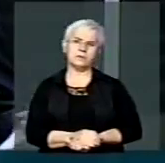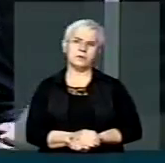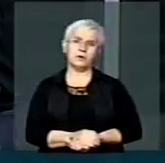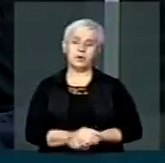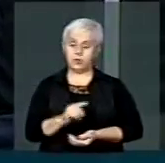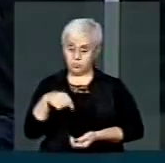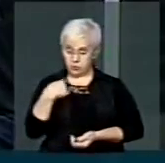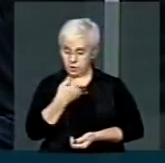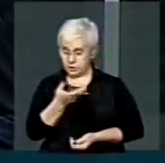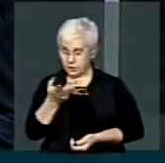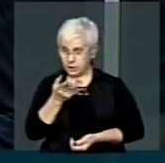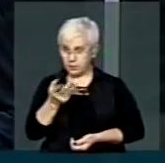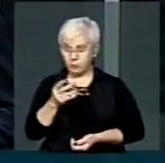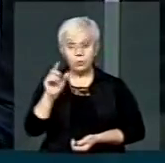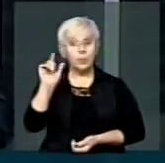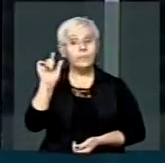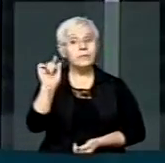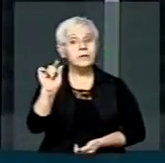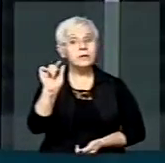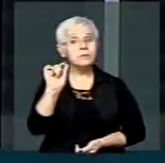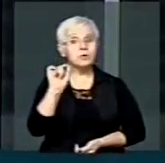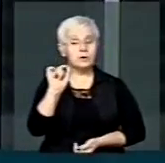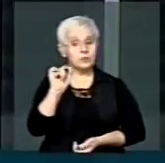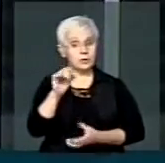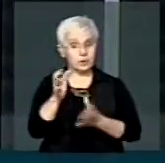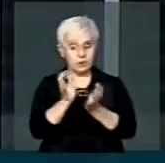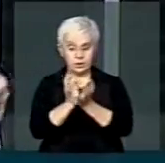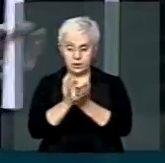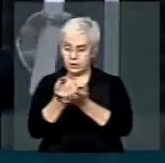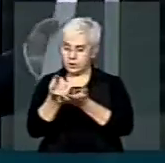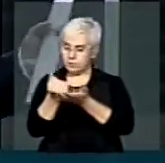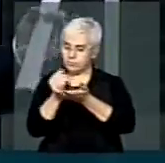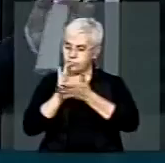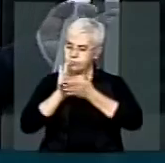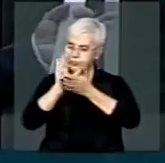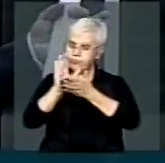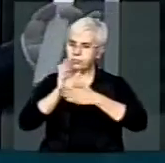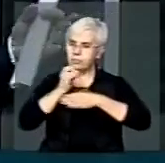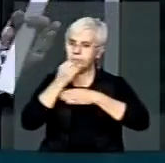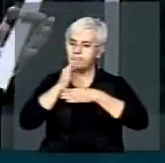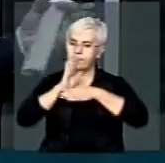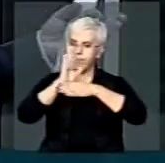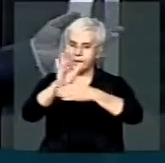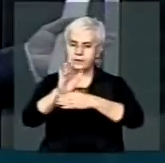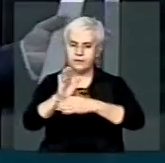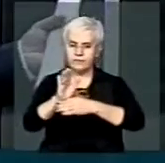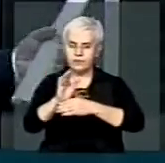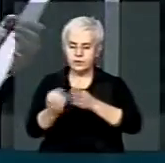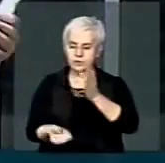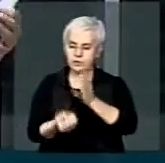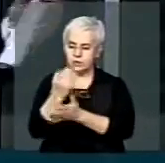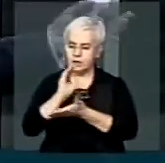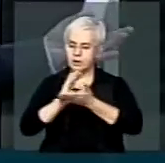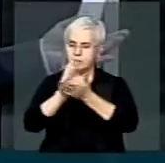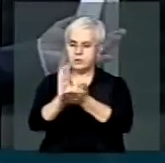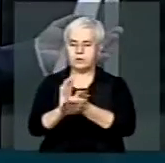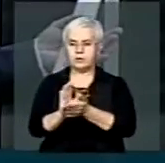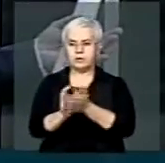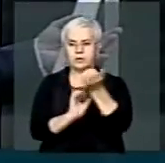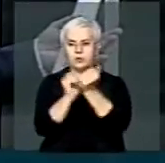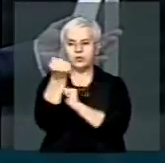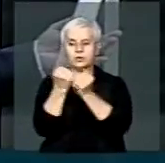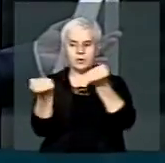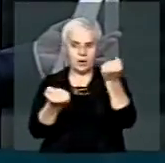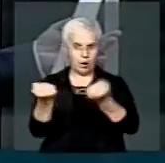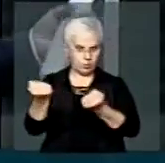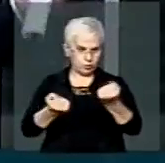que nós queremos é que estes benefícios estendidos e criados para a indústria automobilística também sejam